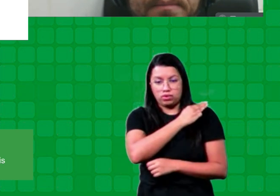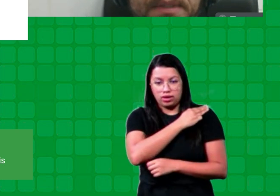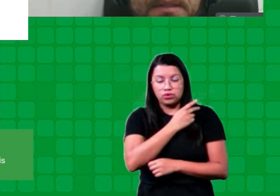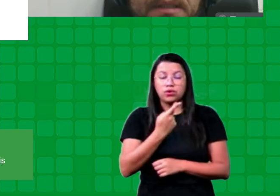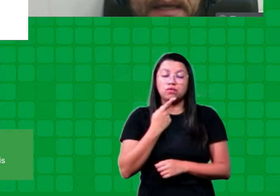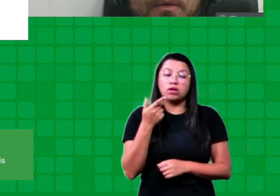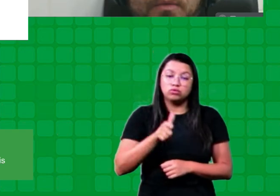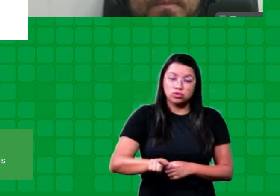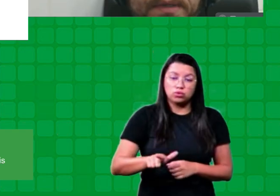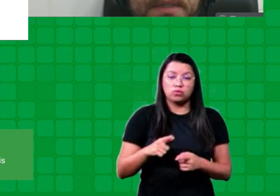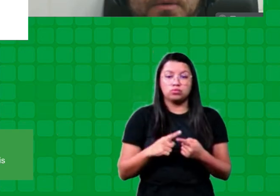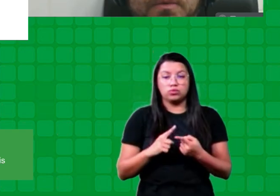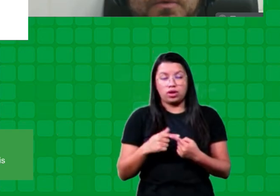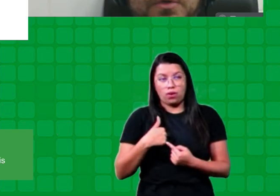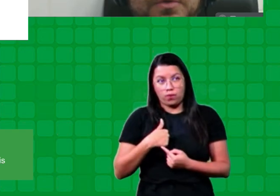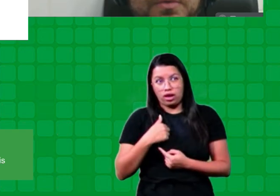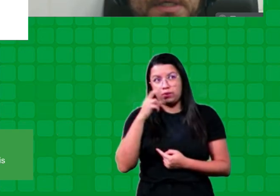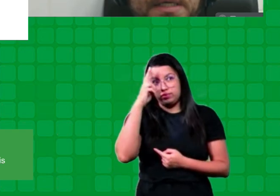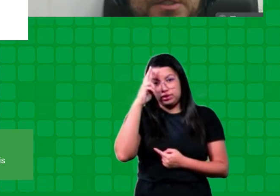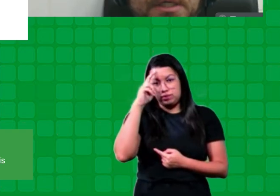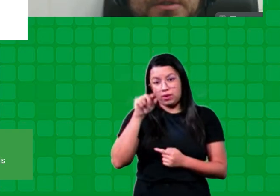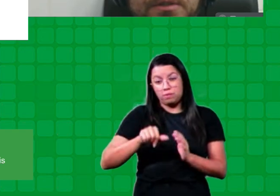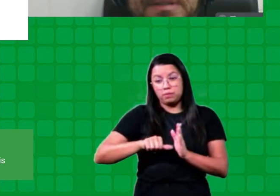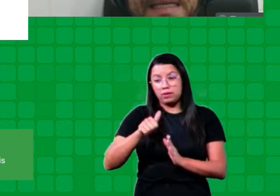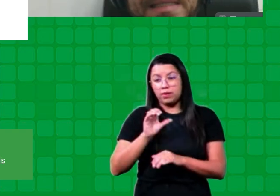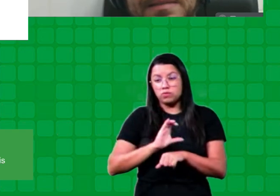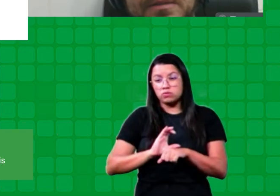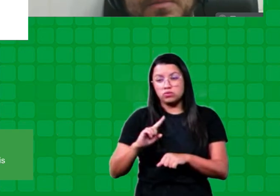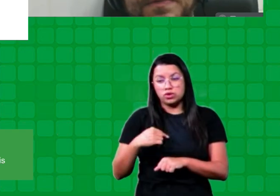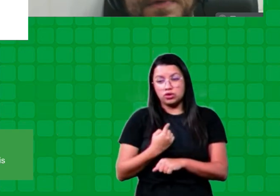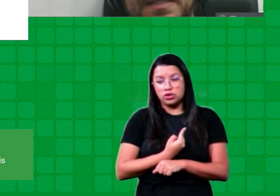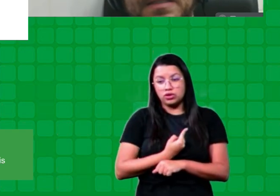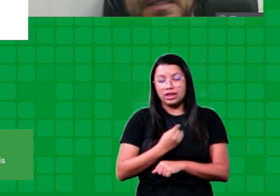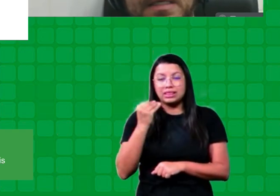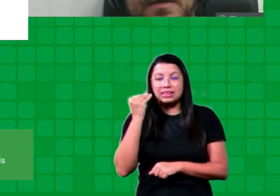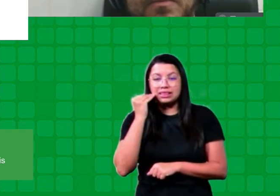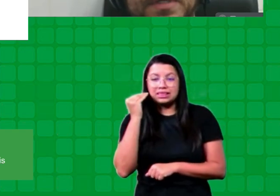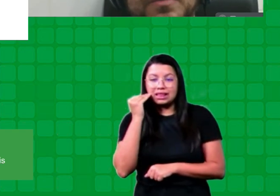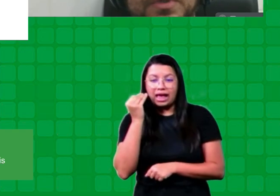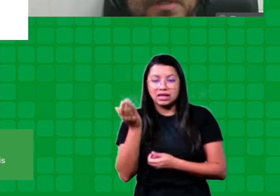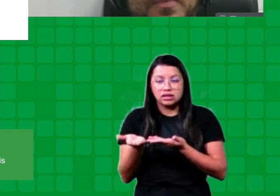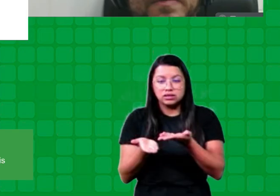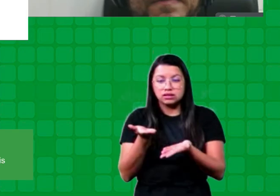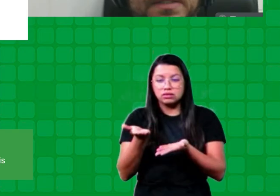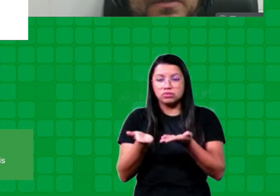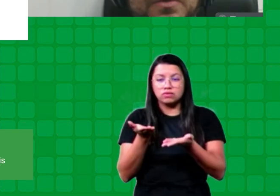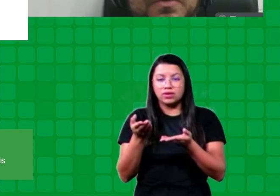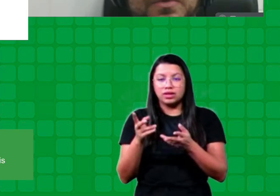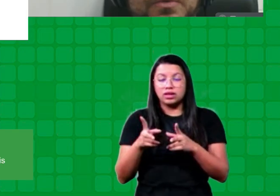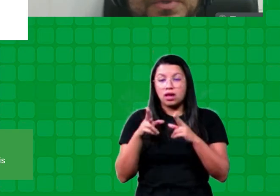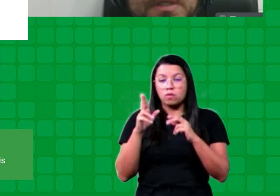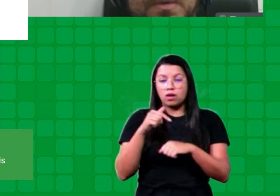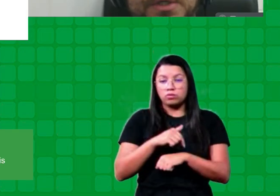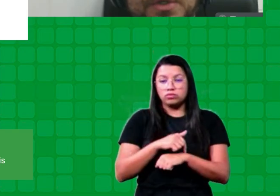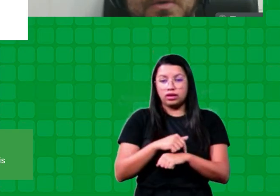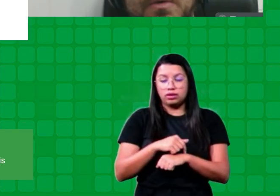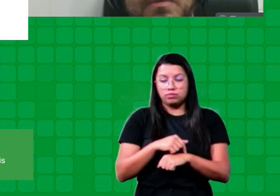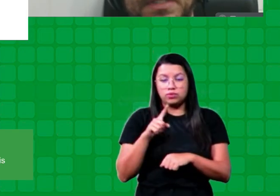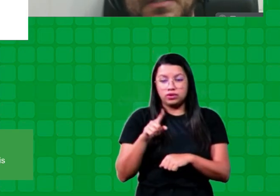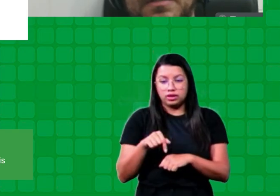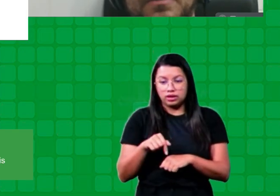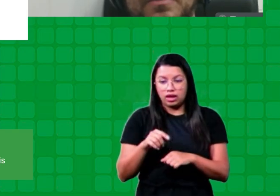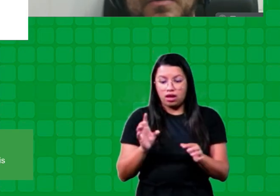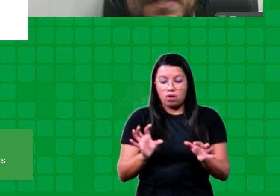eu me lembre, é o primeiro curso que a gente testa uma oferta que é, ao mesmo tempo, uma oferta de curso subsequente